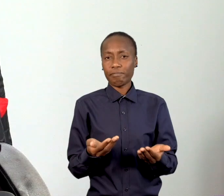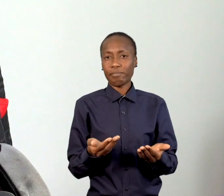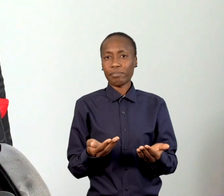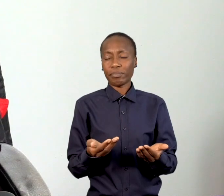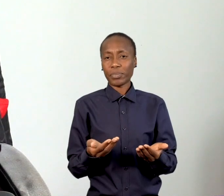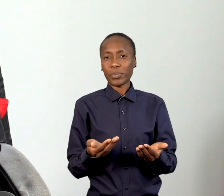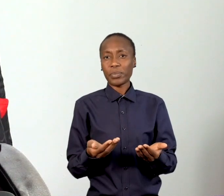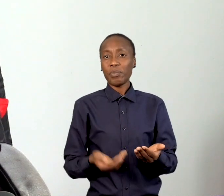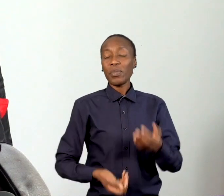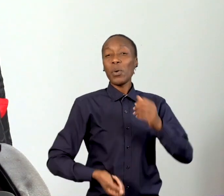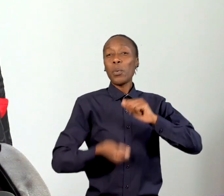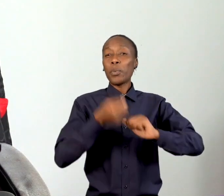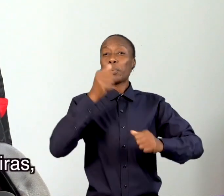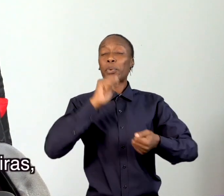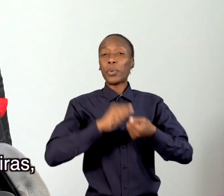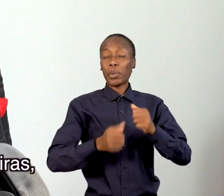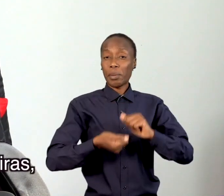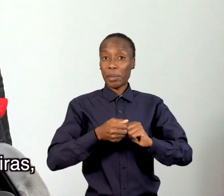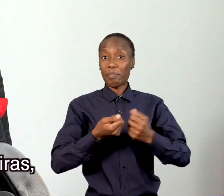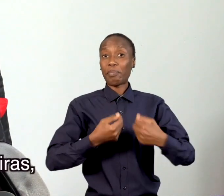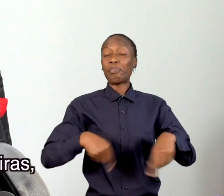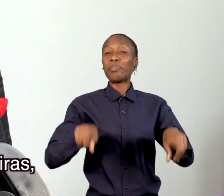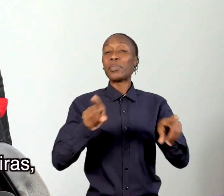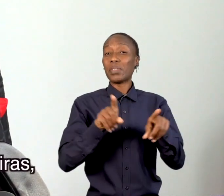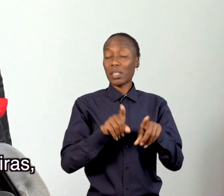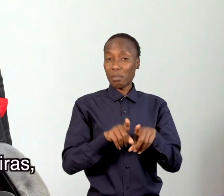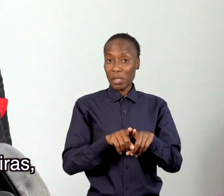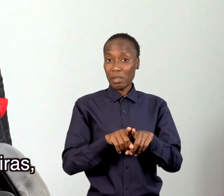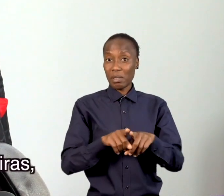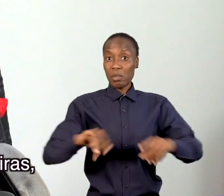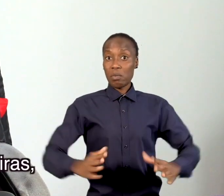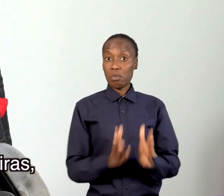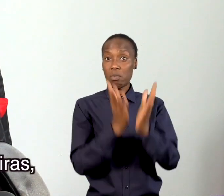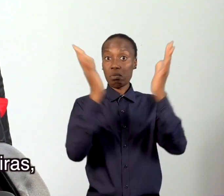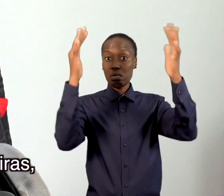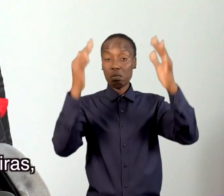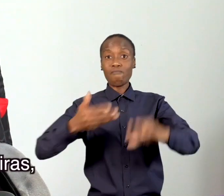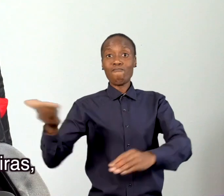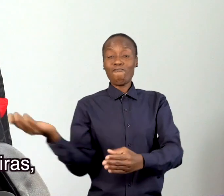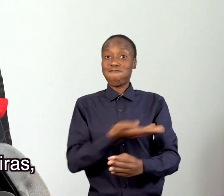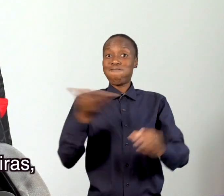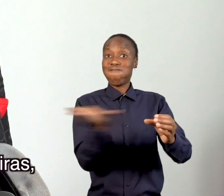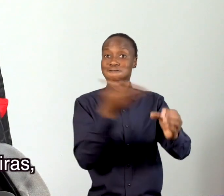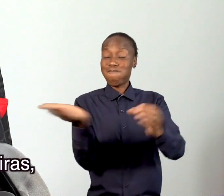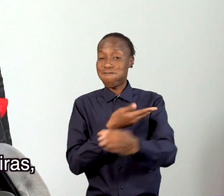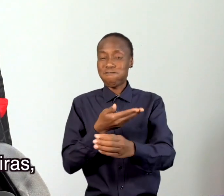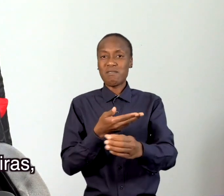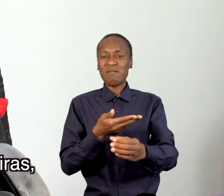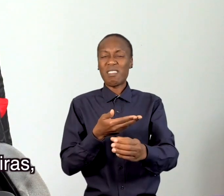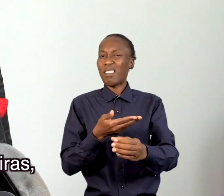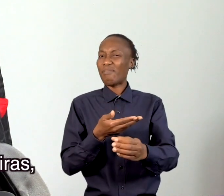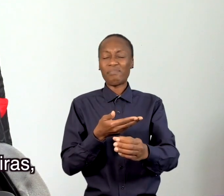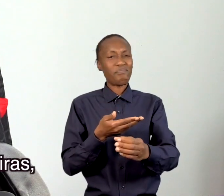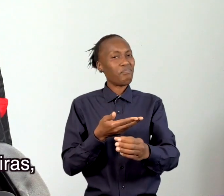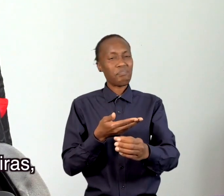perder essa proteção. Por outro lado, o grande problema também é